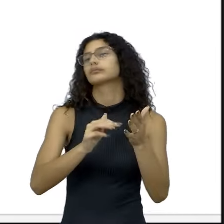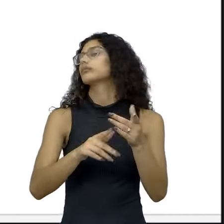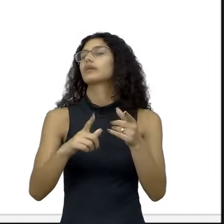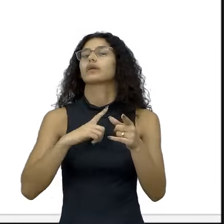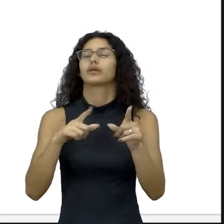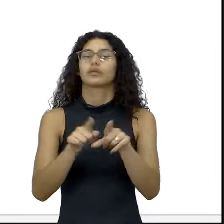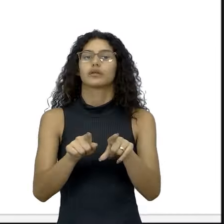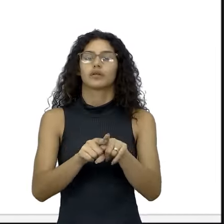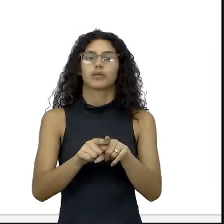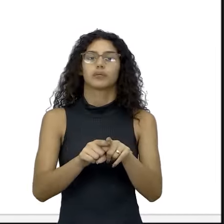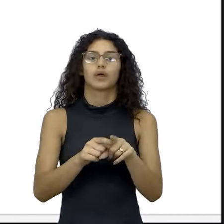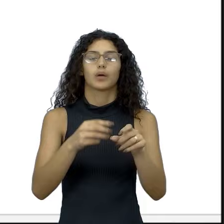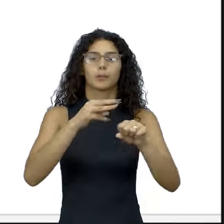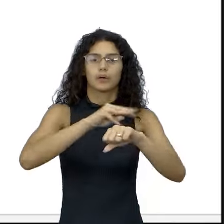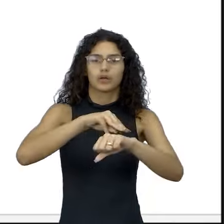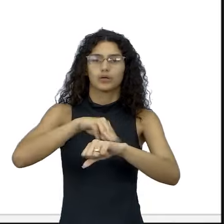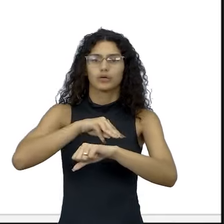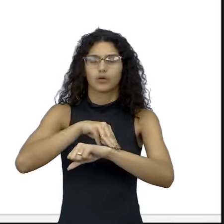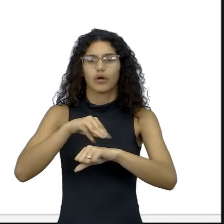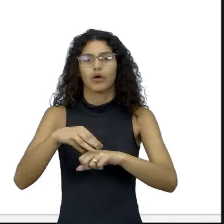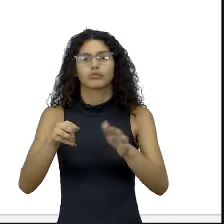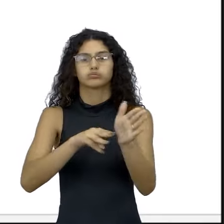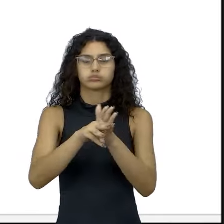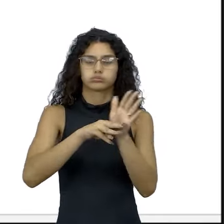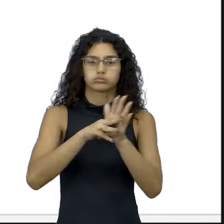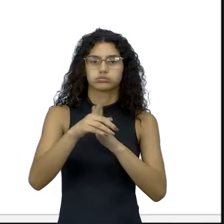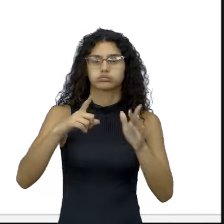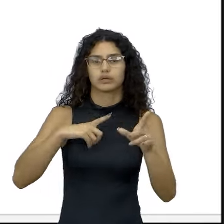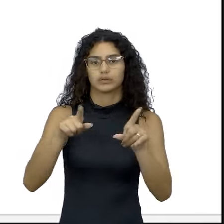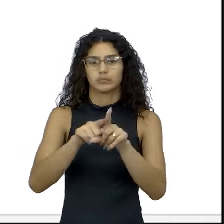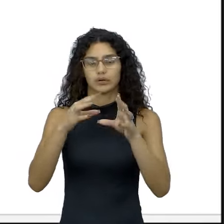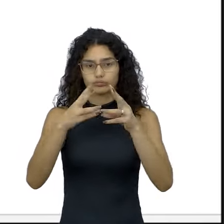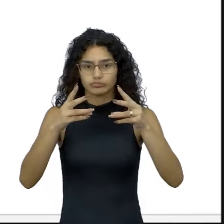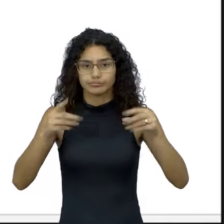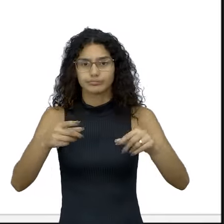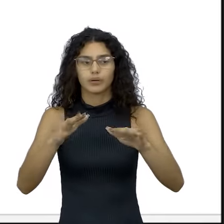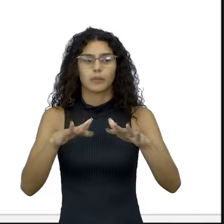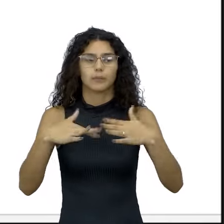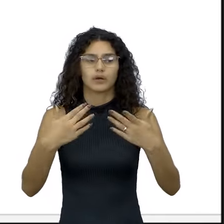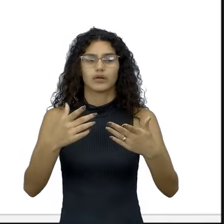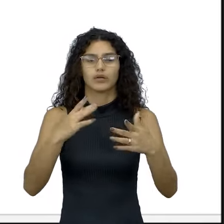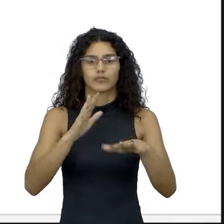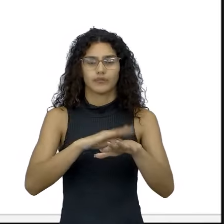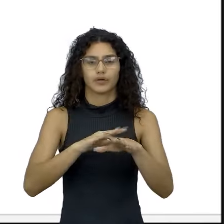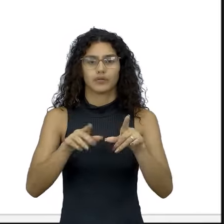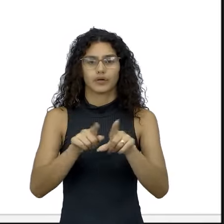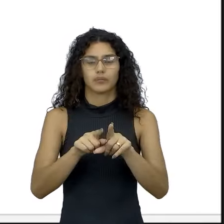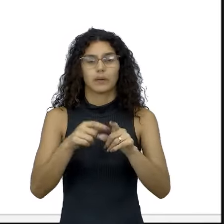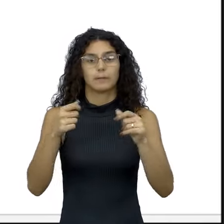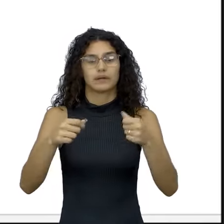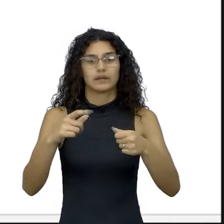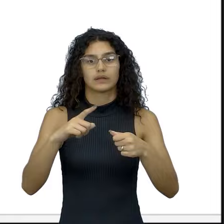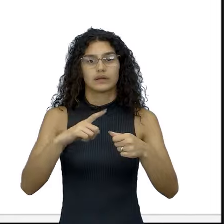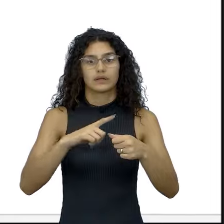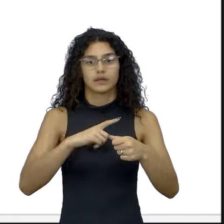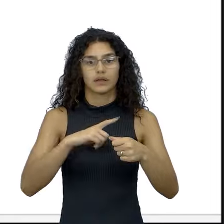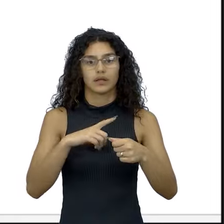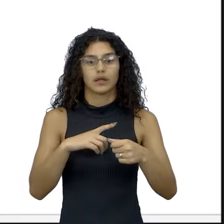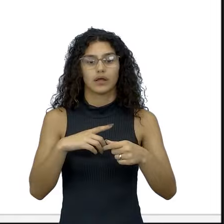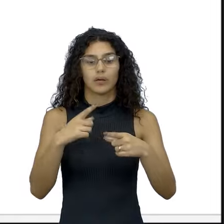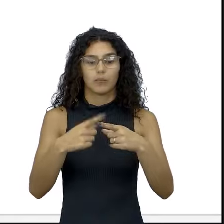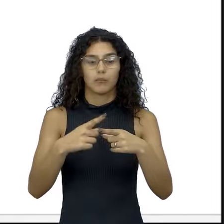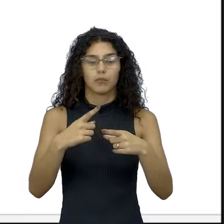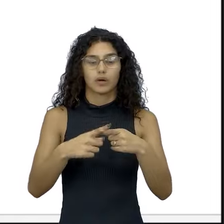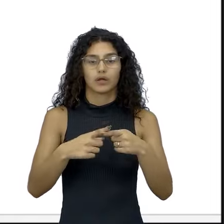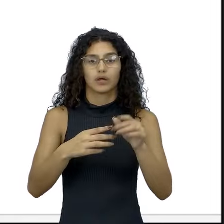né, teóricos metodológicos sólidos, bem como detectar também as dúvidas que precisam ser sanadas, o que poderá